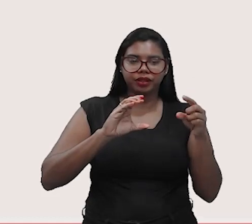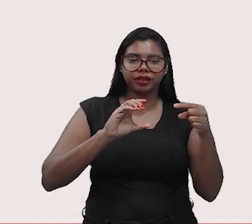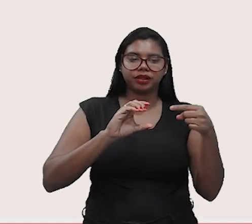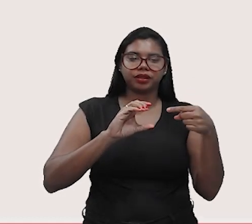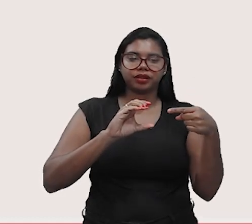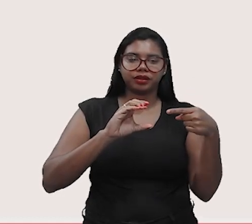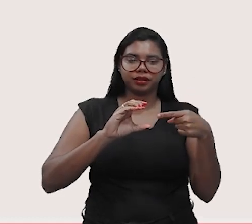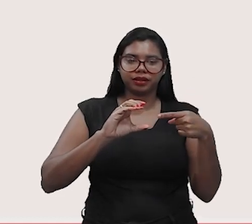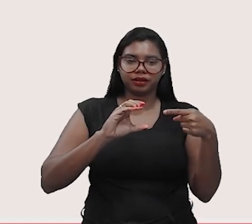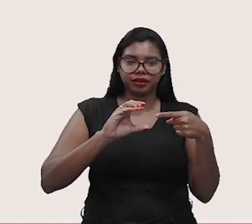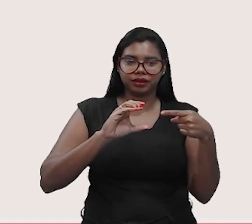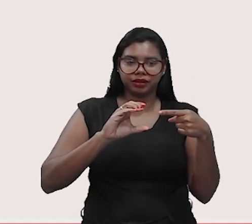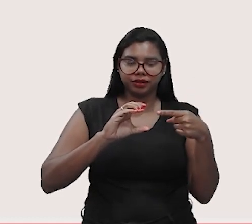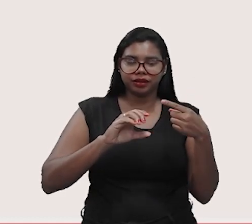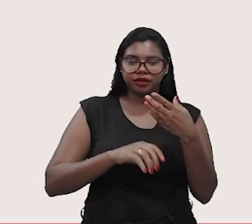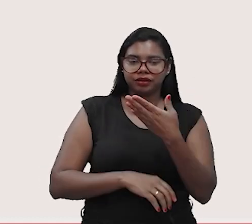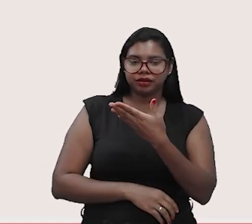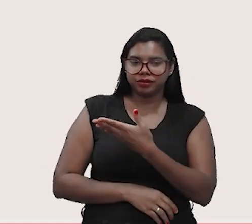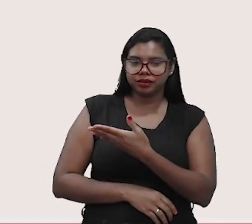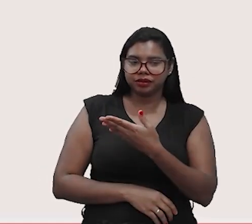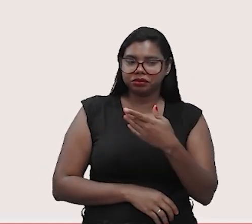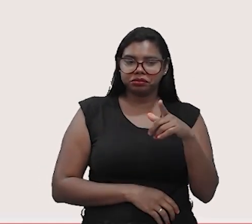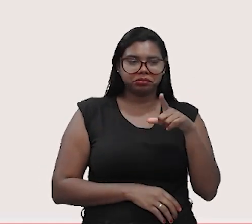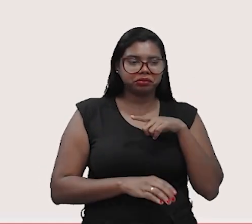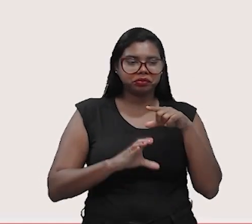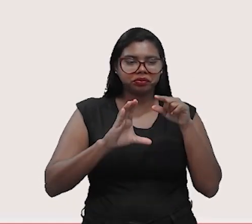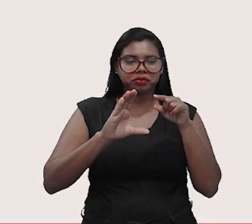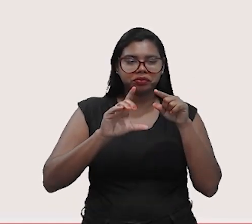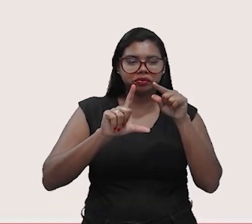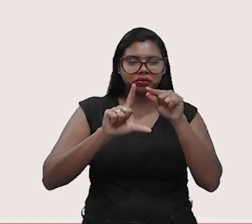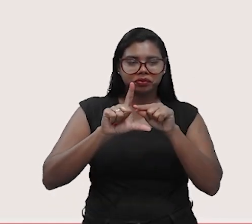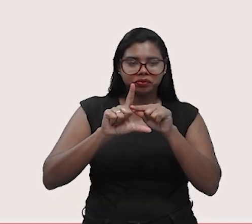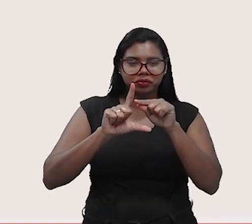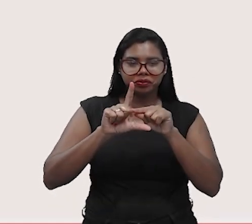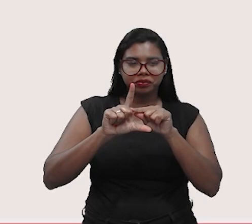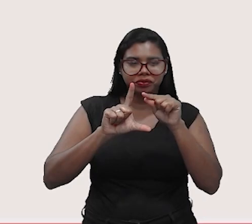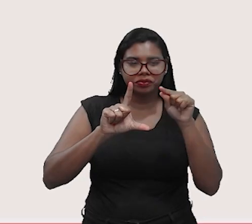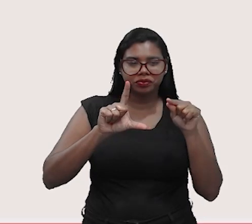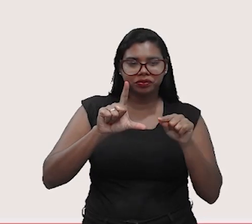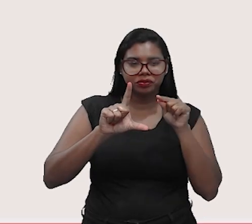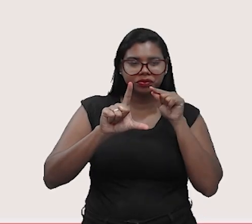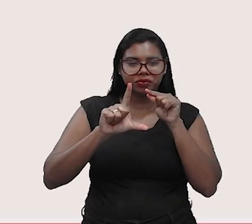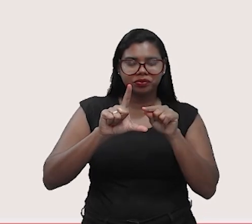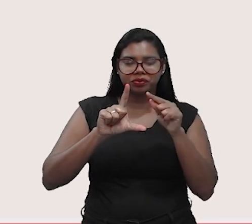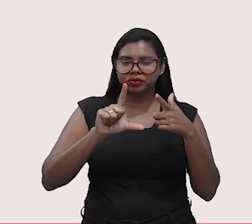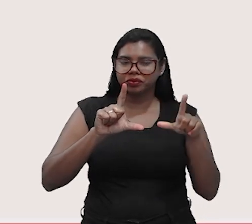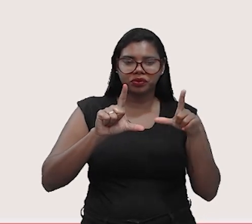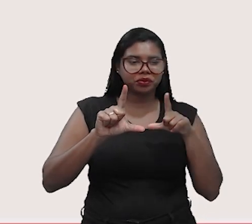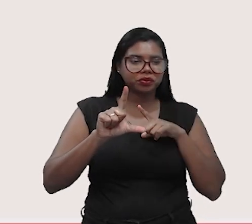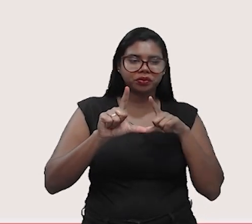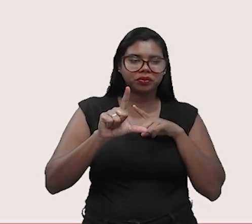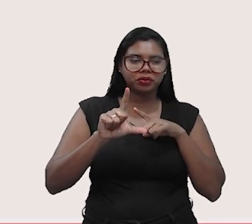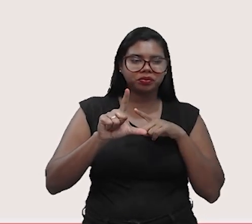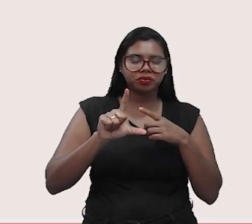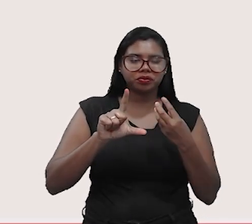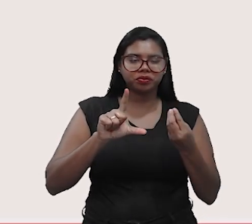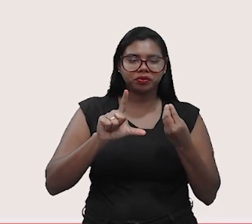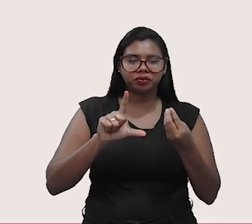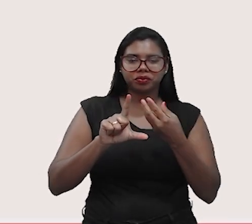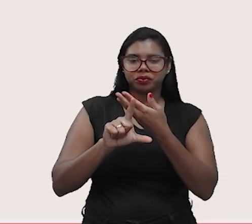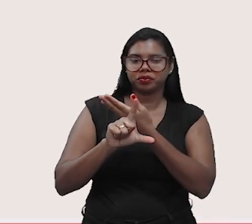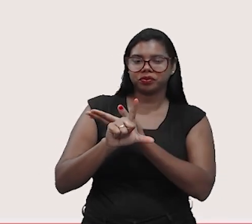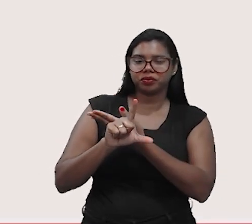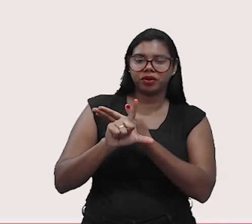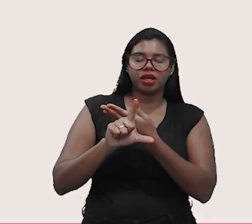não existe ponto de intersecção entre parábola e eixo X, ou seja, a parábola